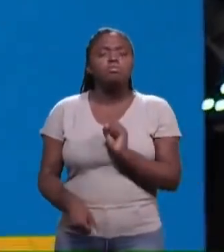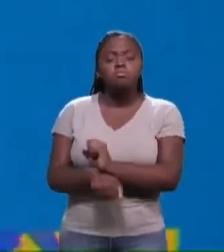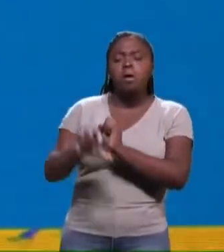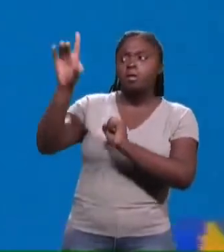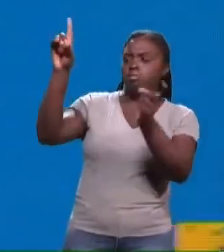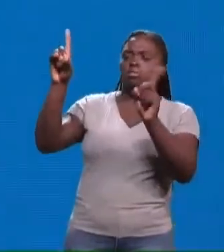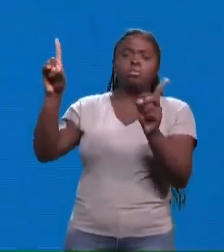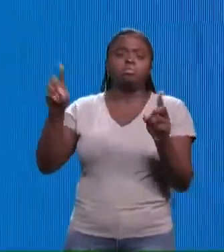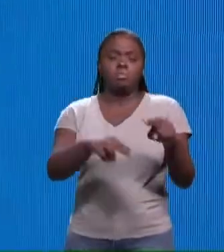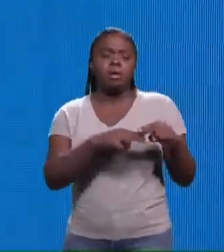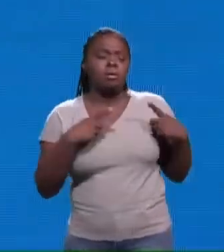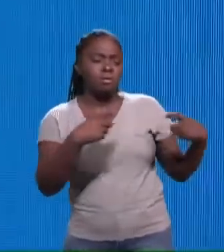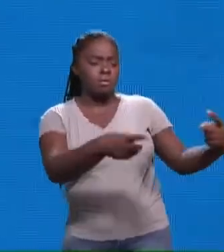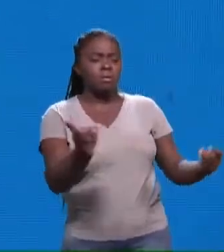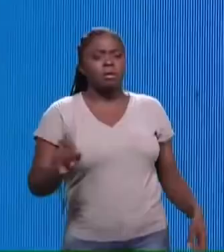causa dessa luta, não.